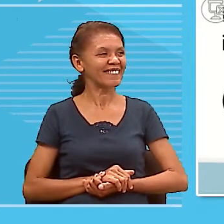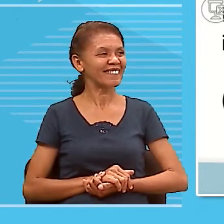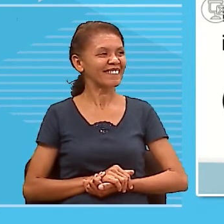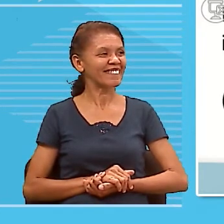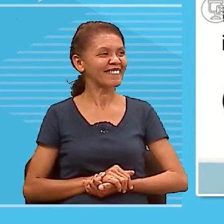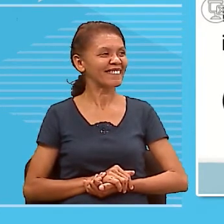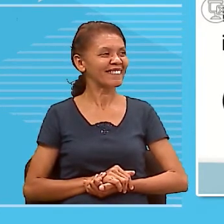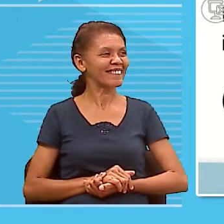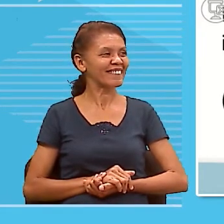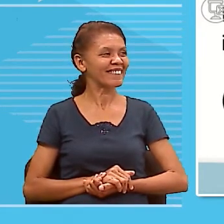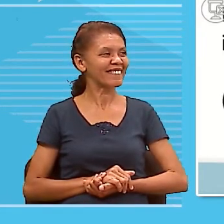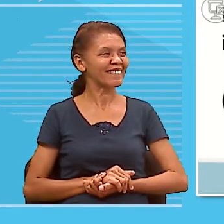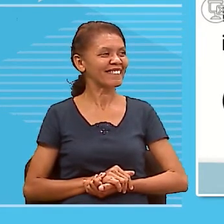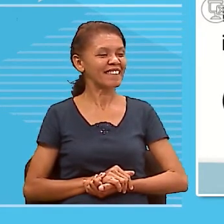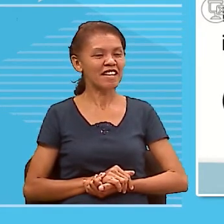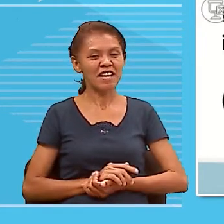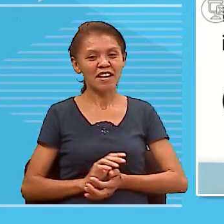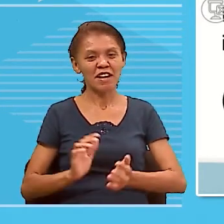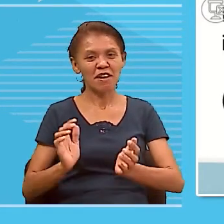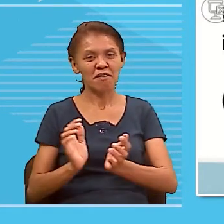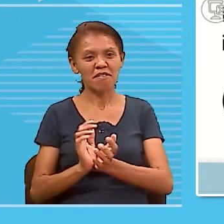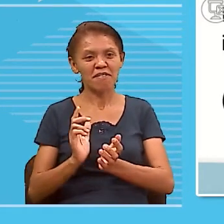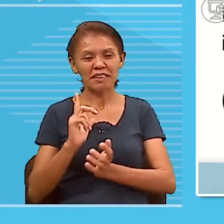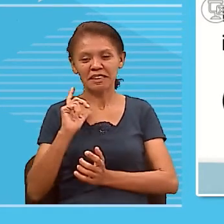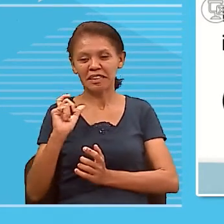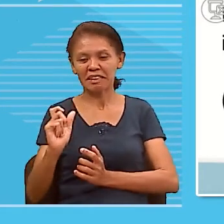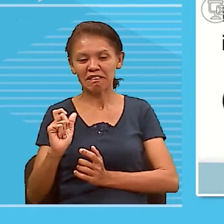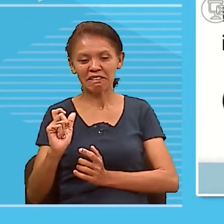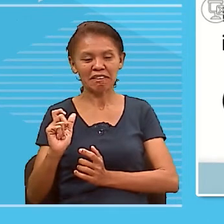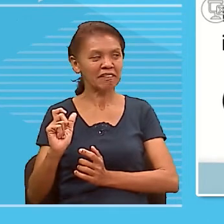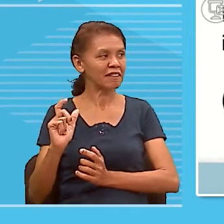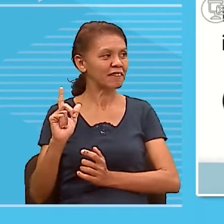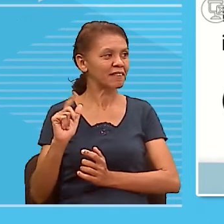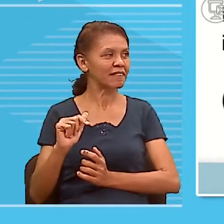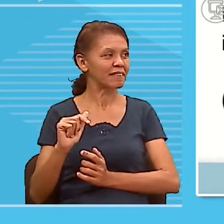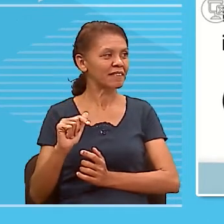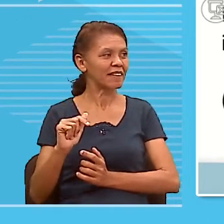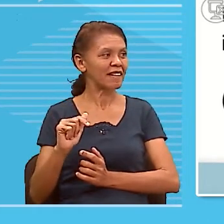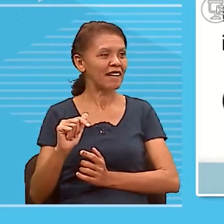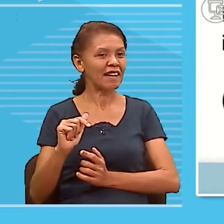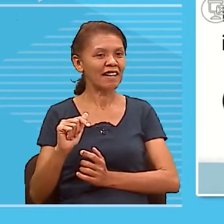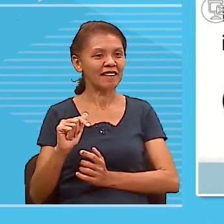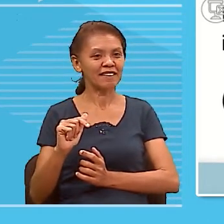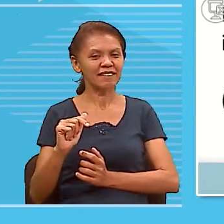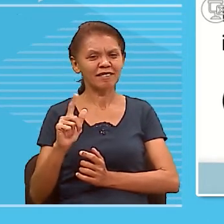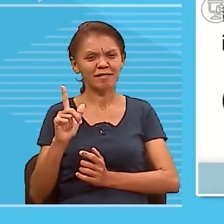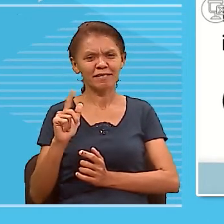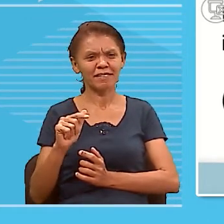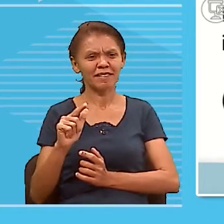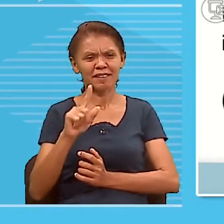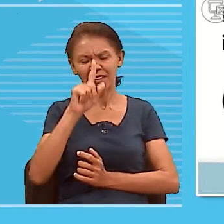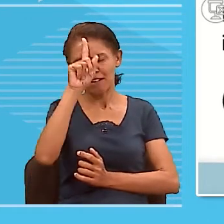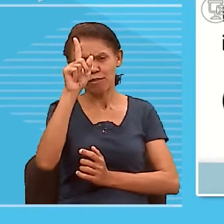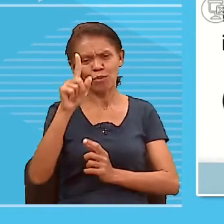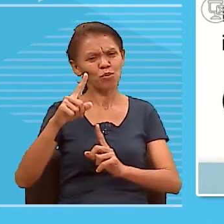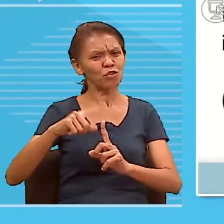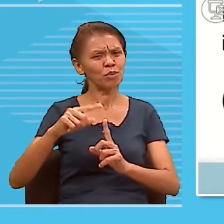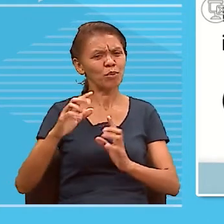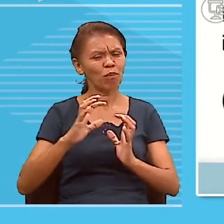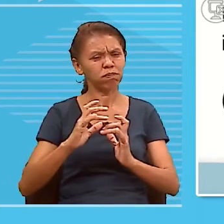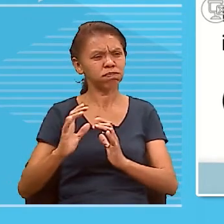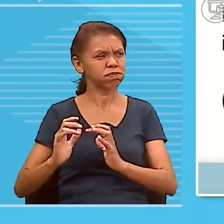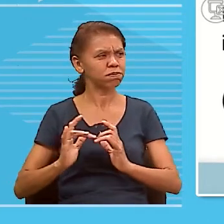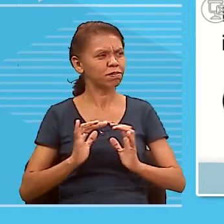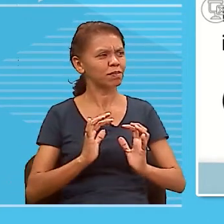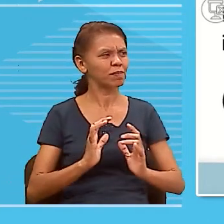ia para o outro né E eles simulavam uma briga né Aí eu disse assim sabe